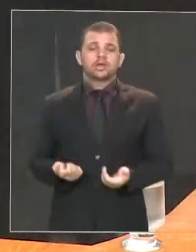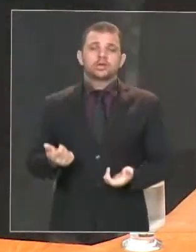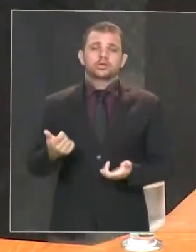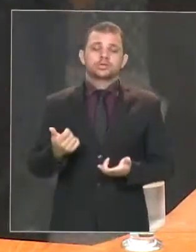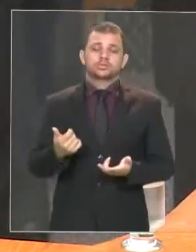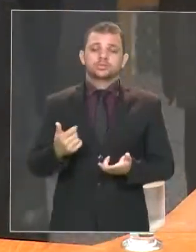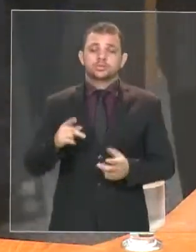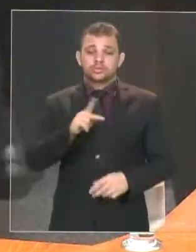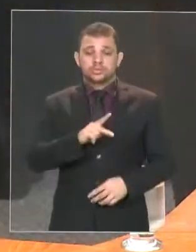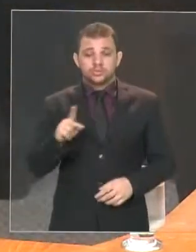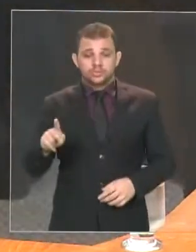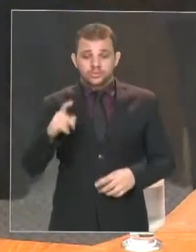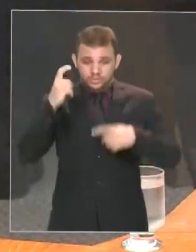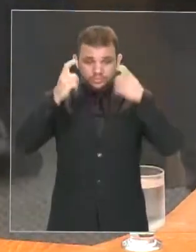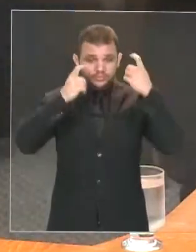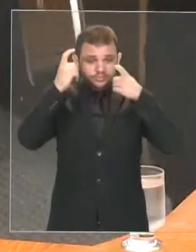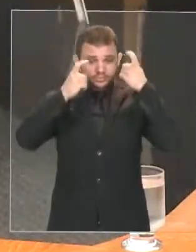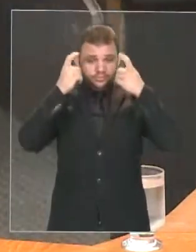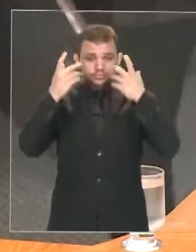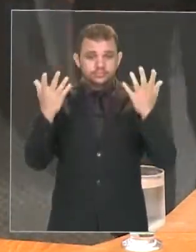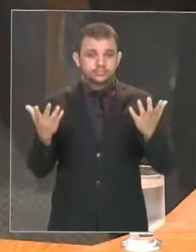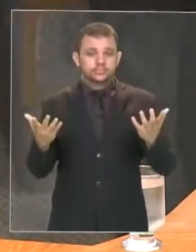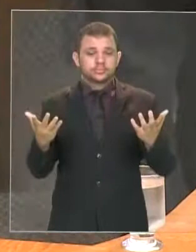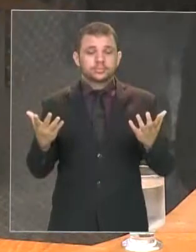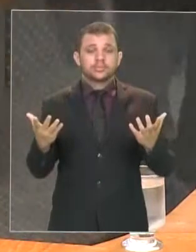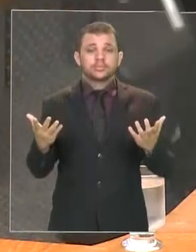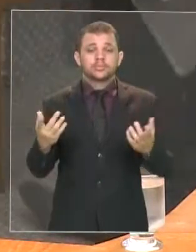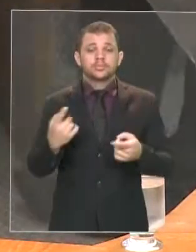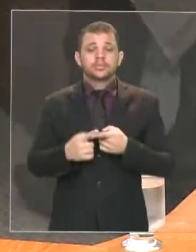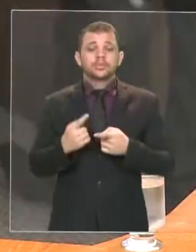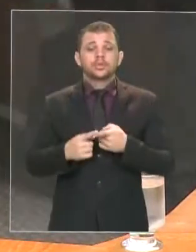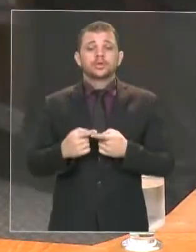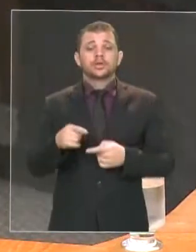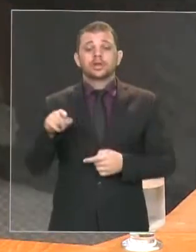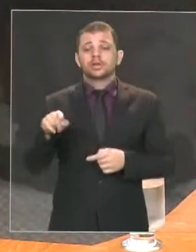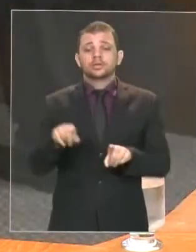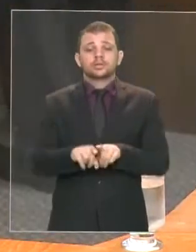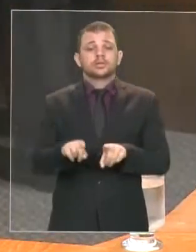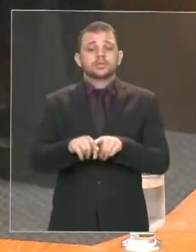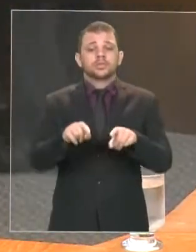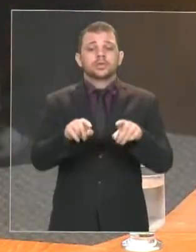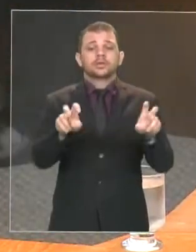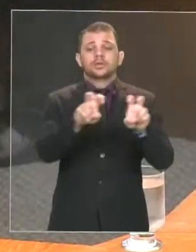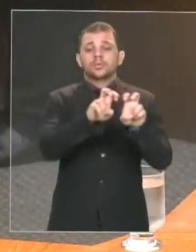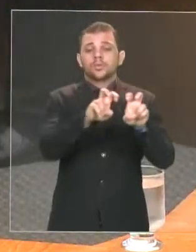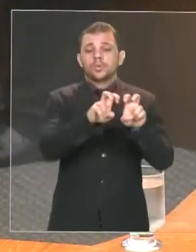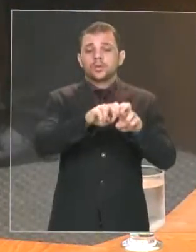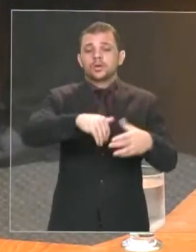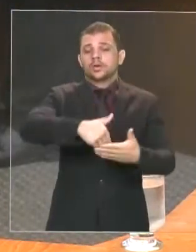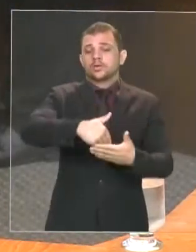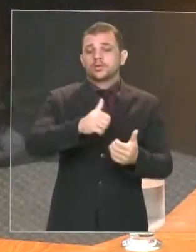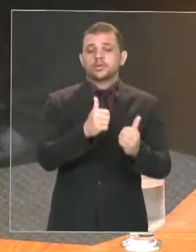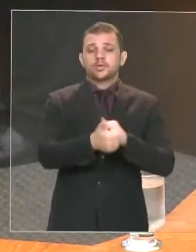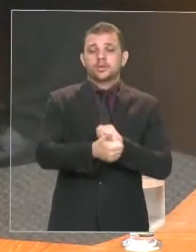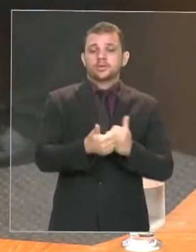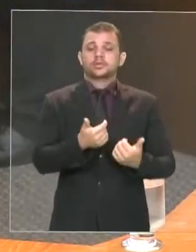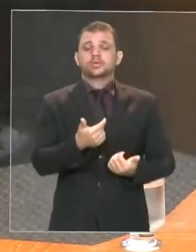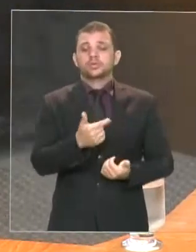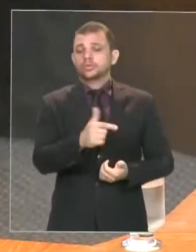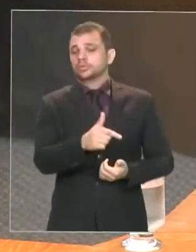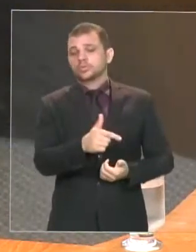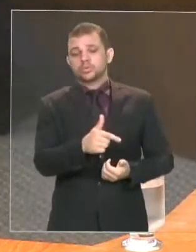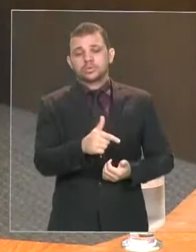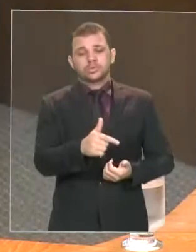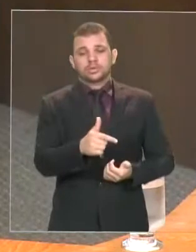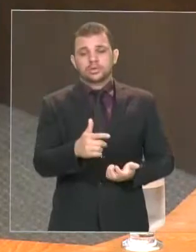alunos, professores muito preocupados com isso, não tinha uma quadra poliesportiva ideal para que os alunos pudessem praticar